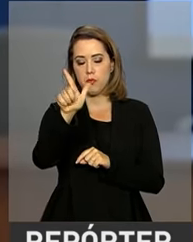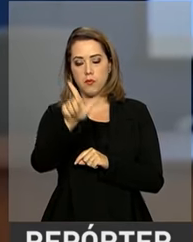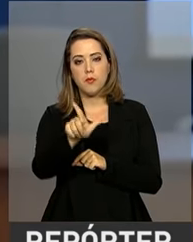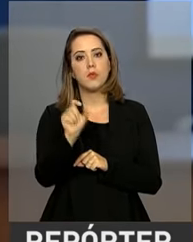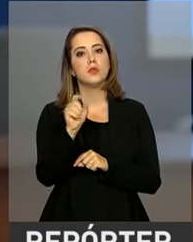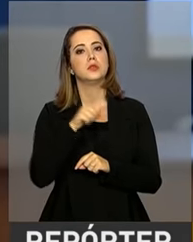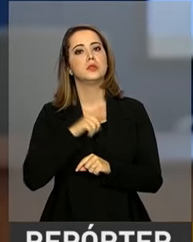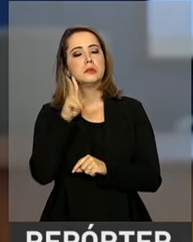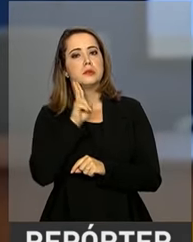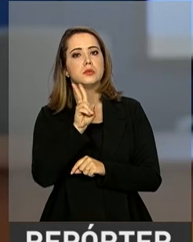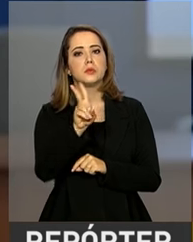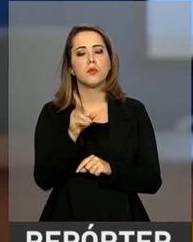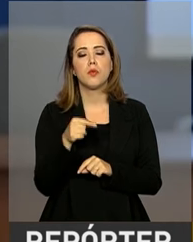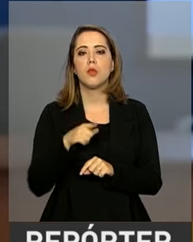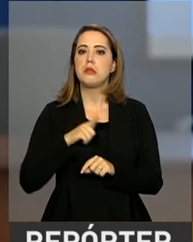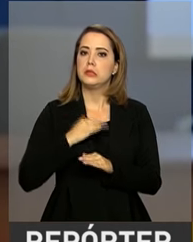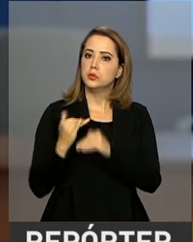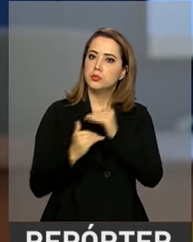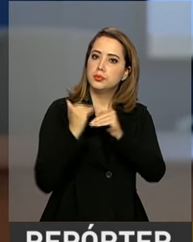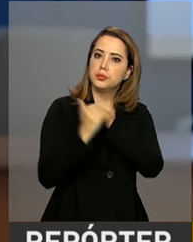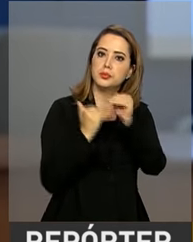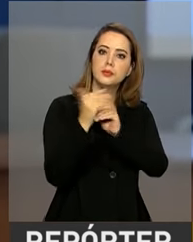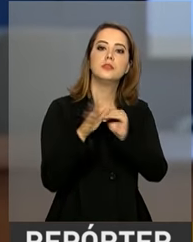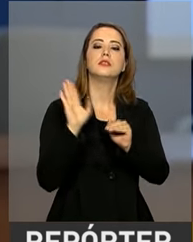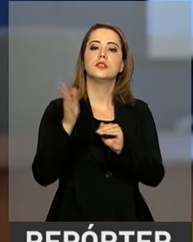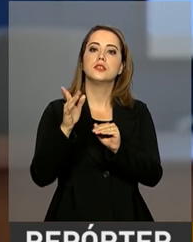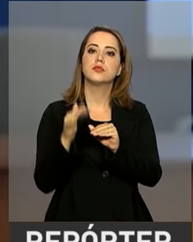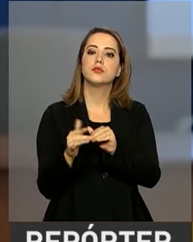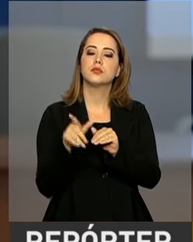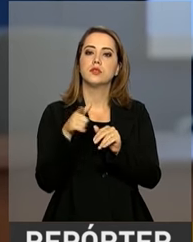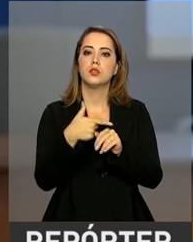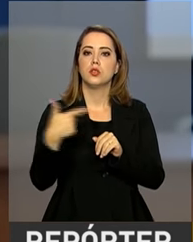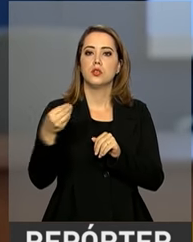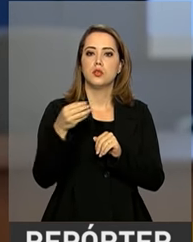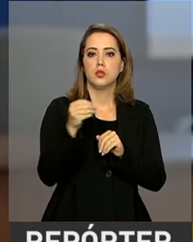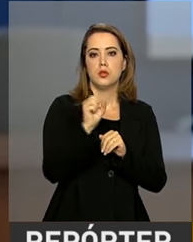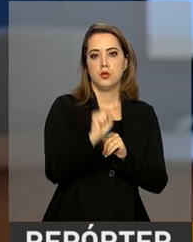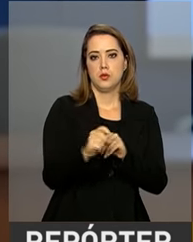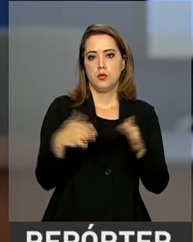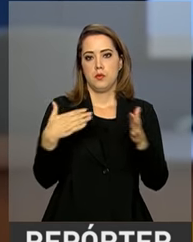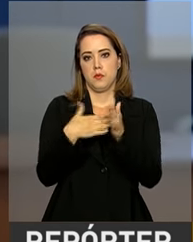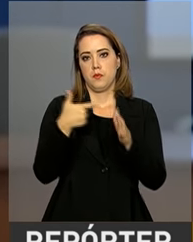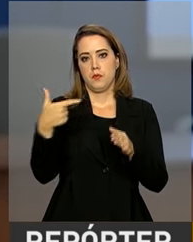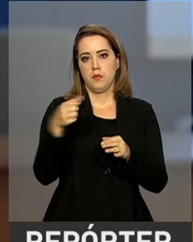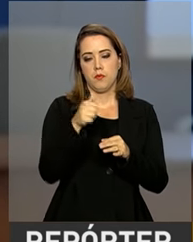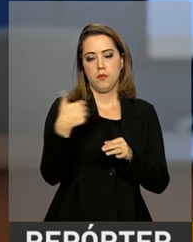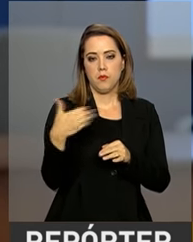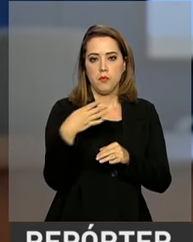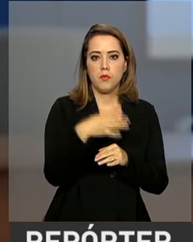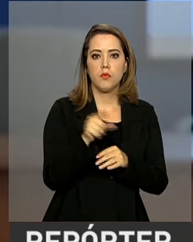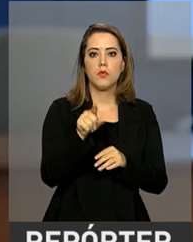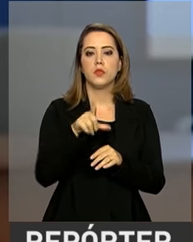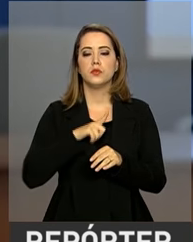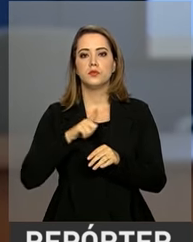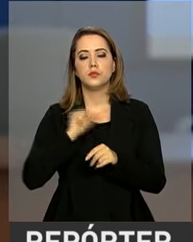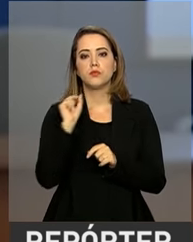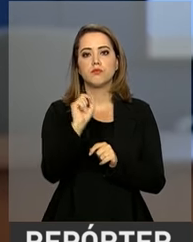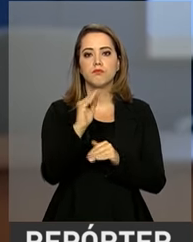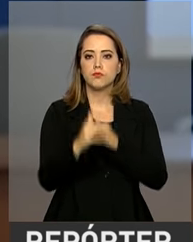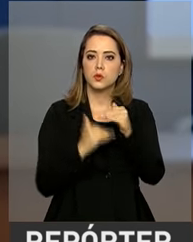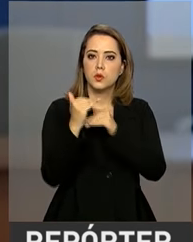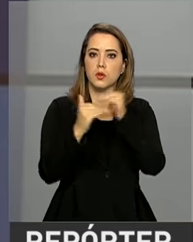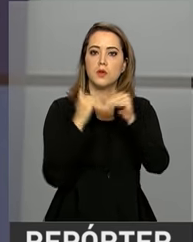pré-sal tem um crescimento bastante expressivo, né, de 2008 até 2014. Nesse último ano ele passou